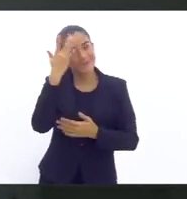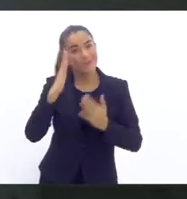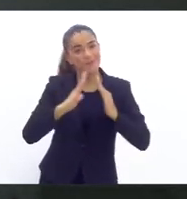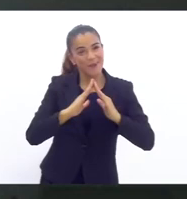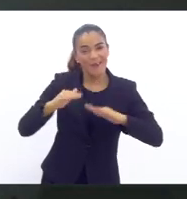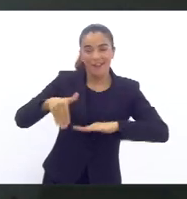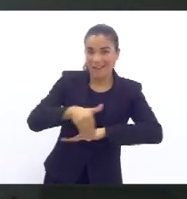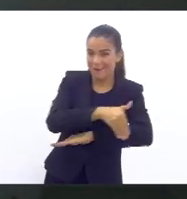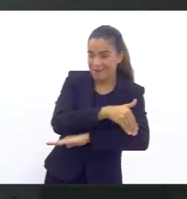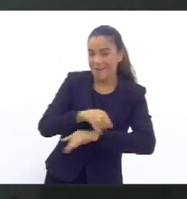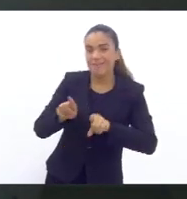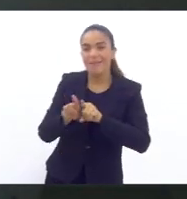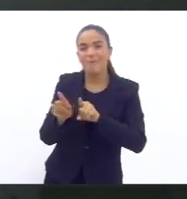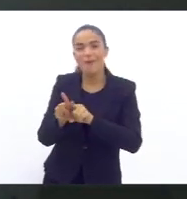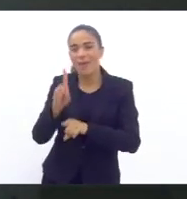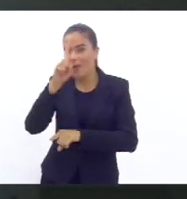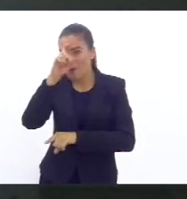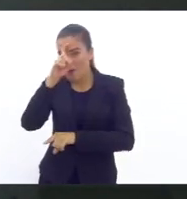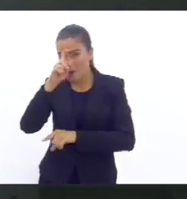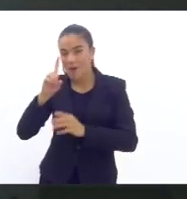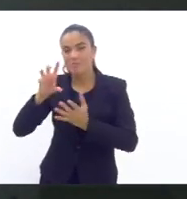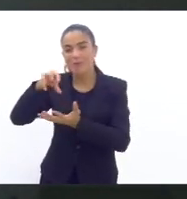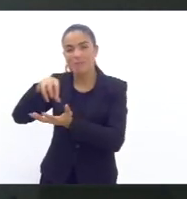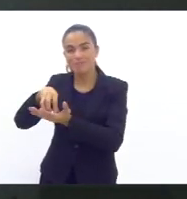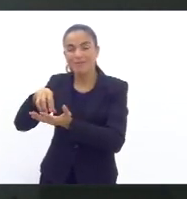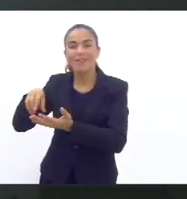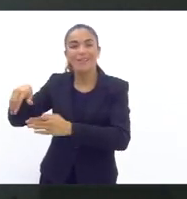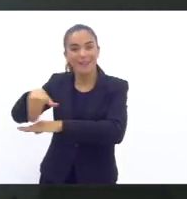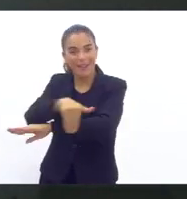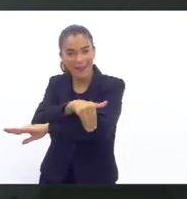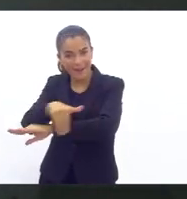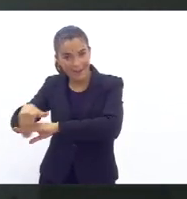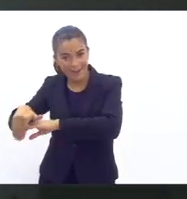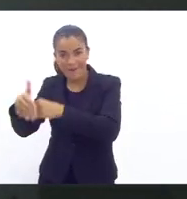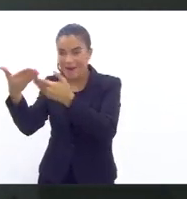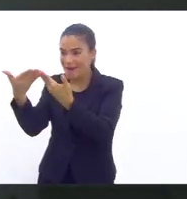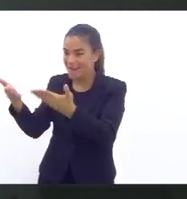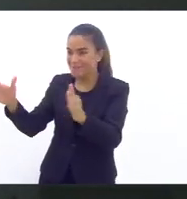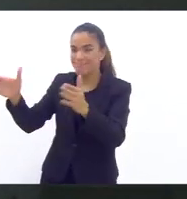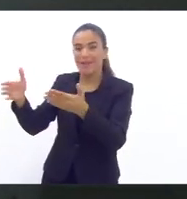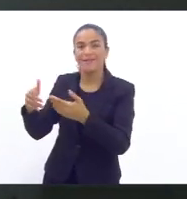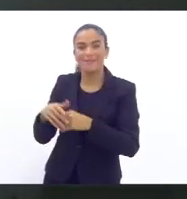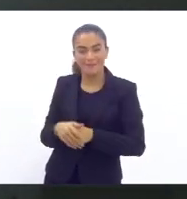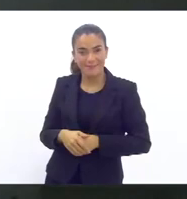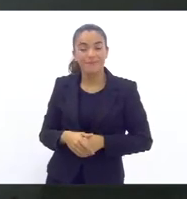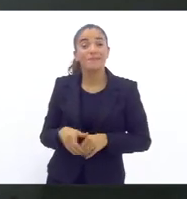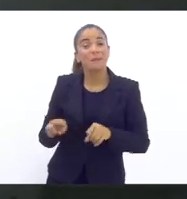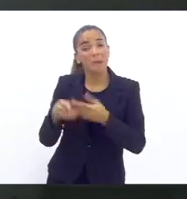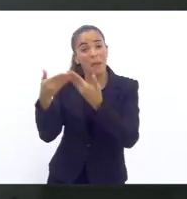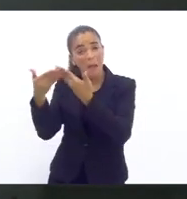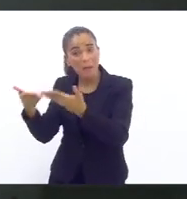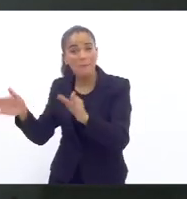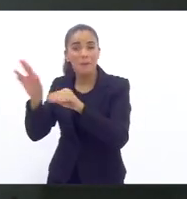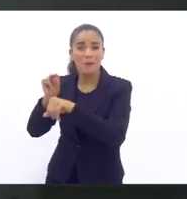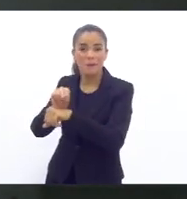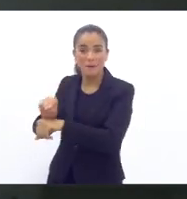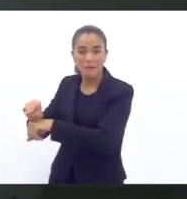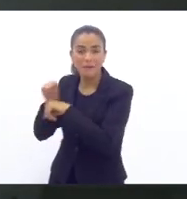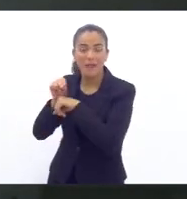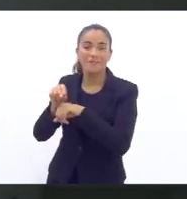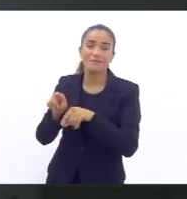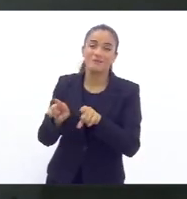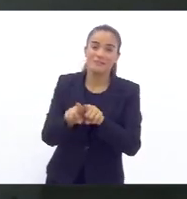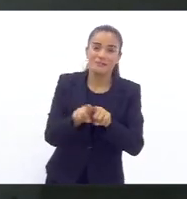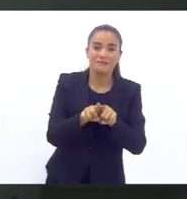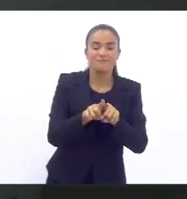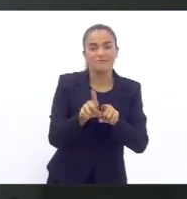são os consultórios na rua que acolhe de forma né em questão de saúde que amplia esse cuidado e faz esse cuidado